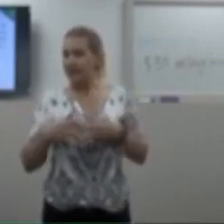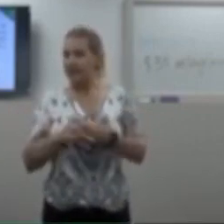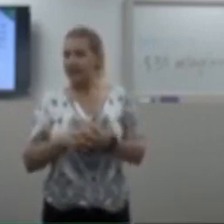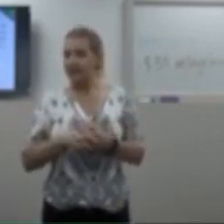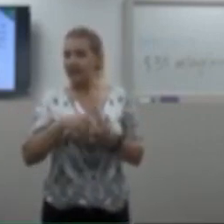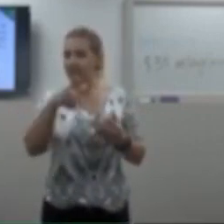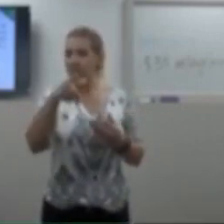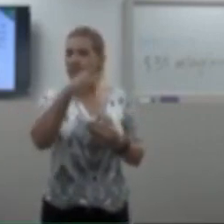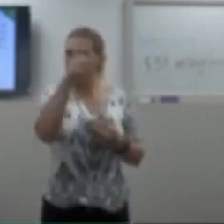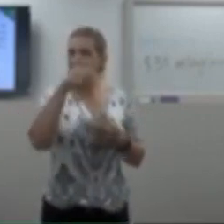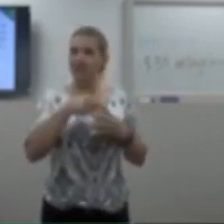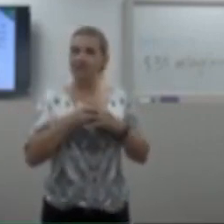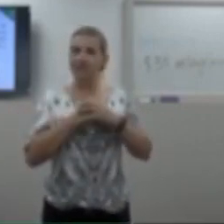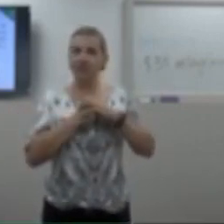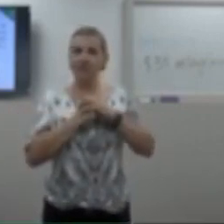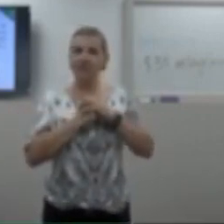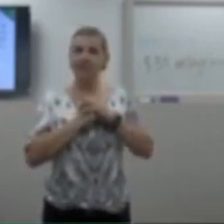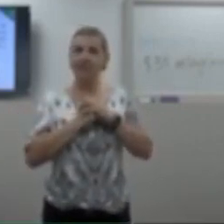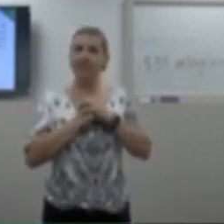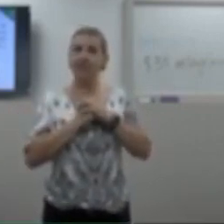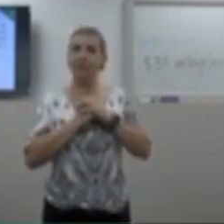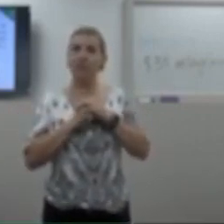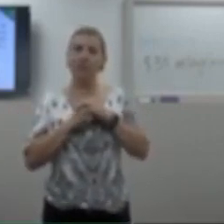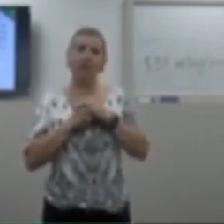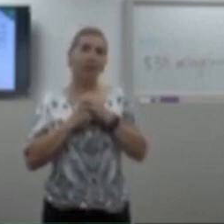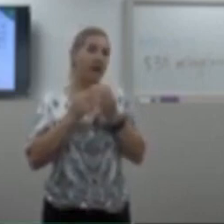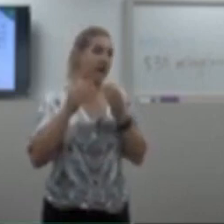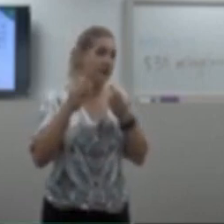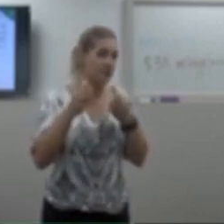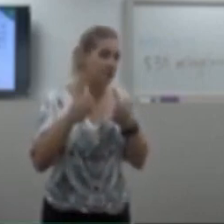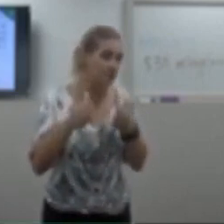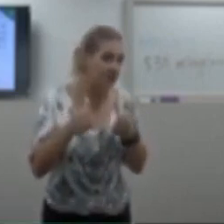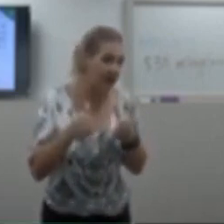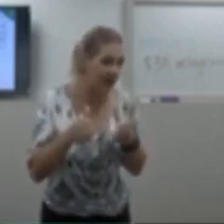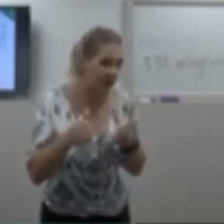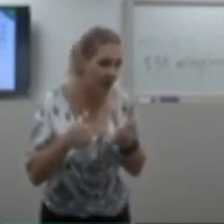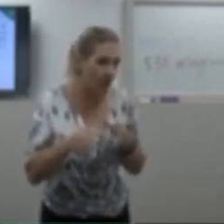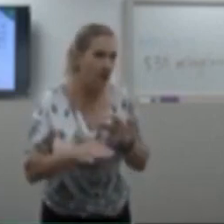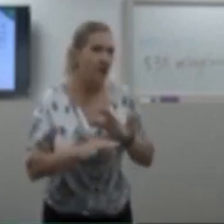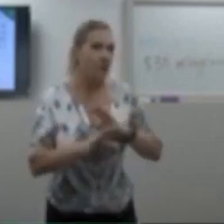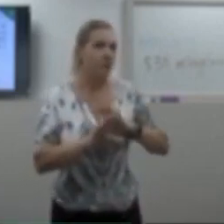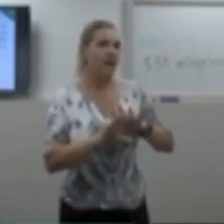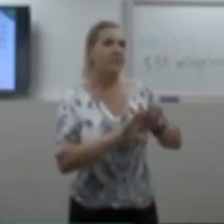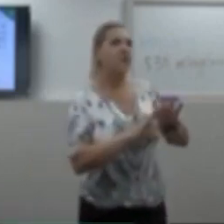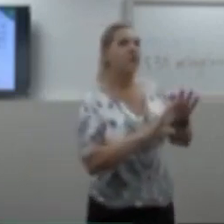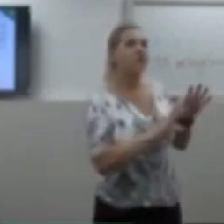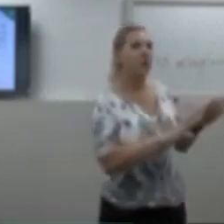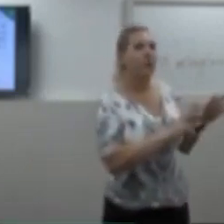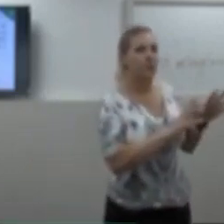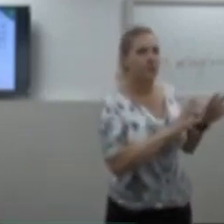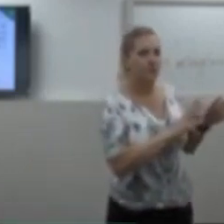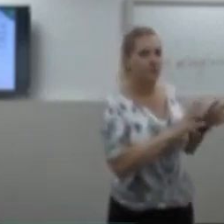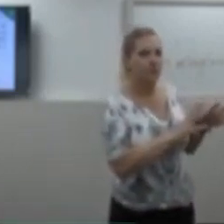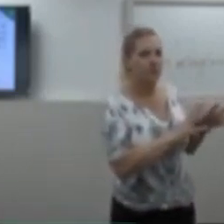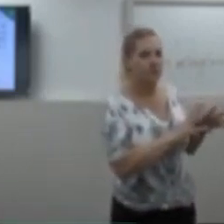nessa quarentena aí, vai para a cozinha e desenvolve essa receita junto com alguém responsável. Não